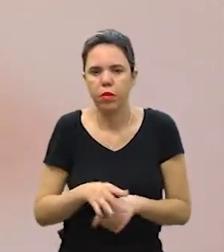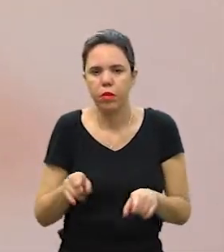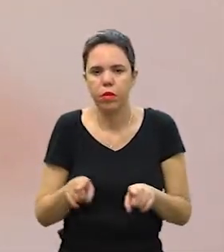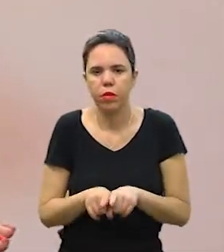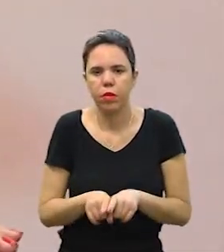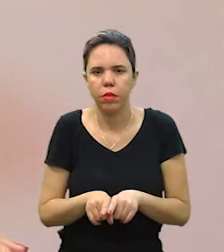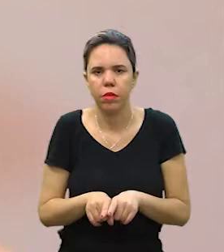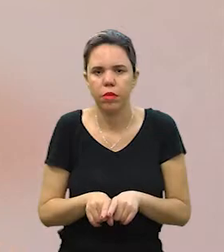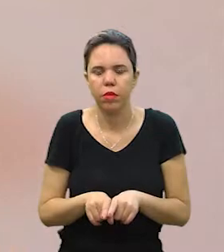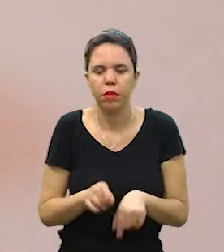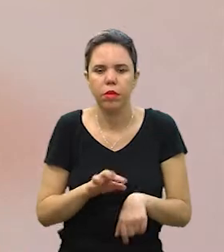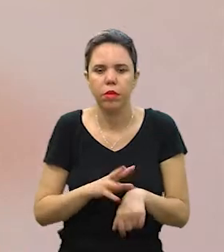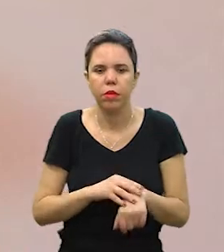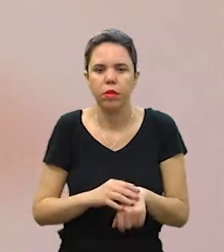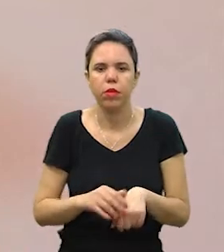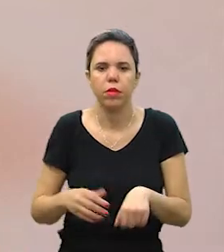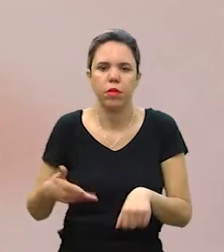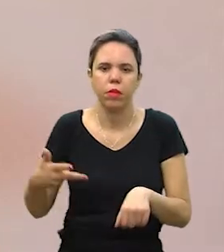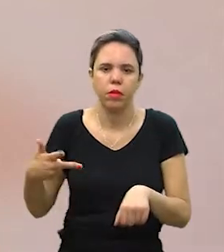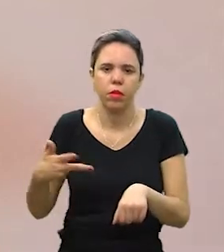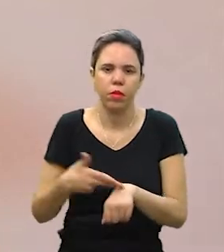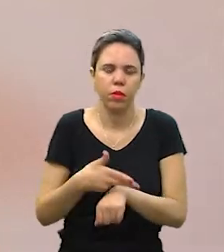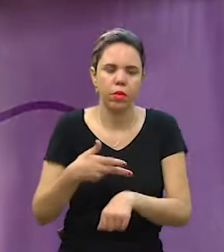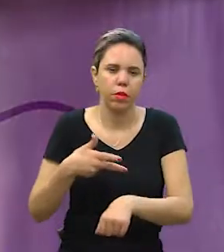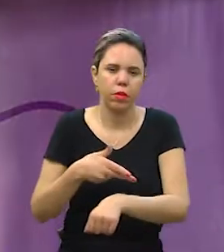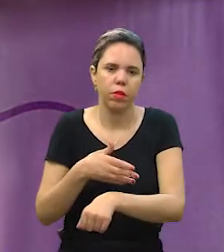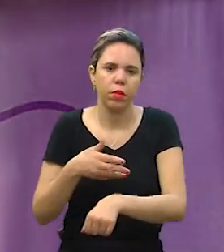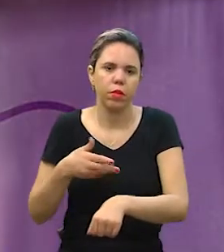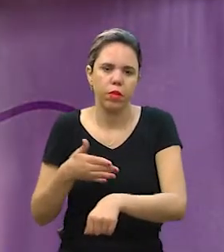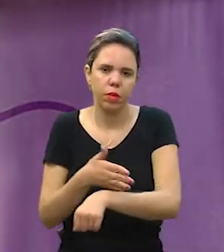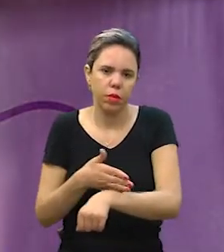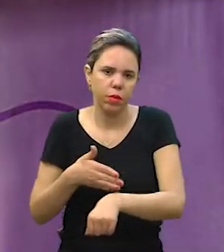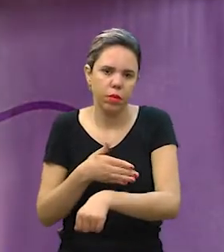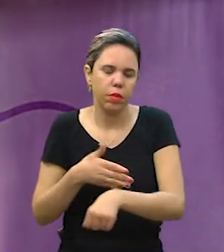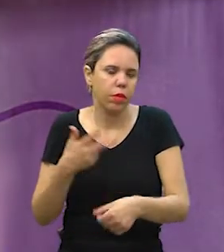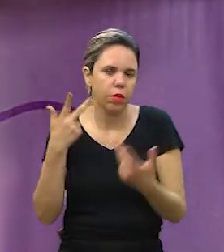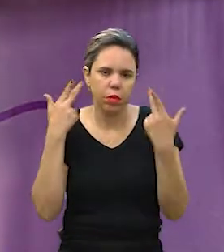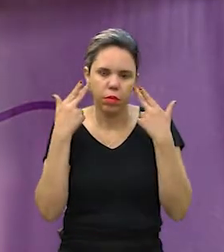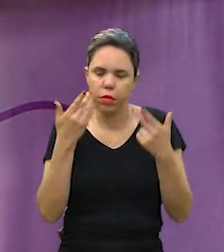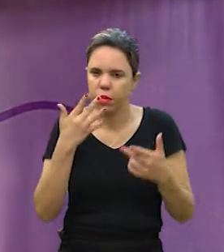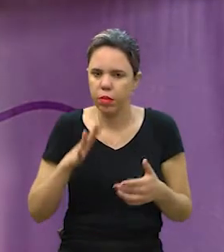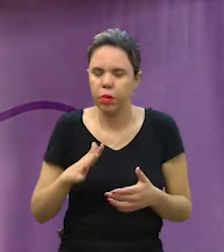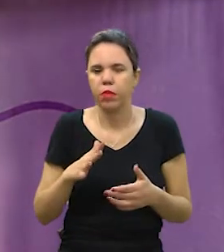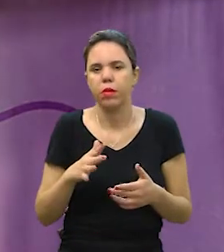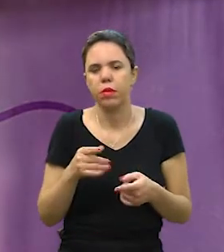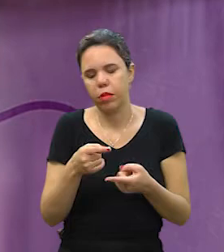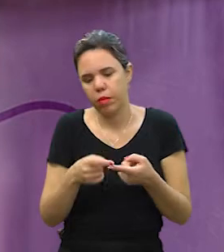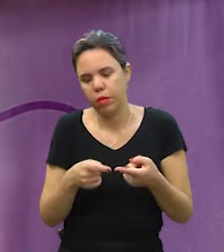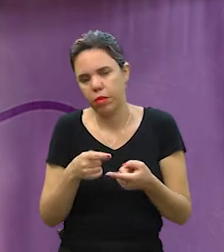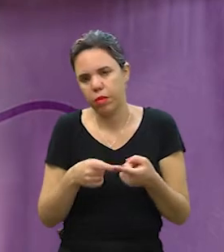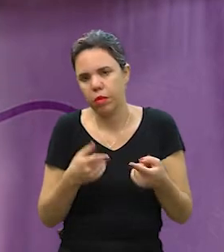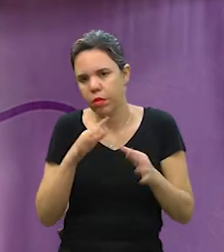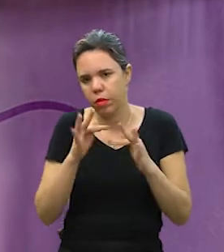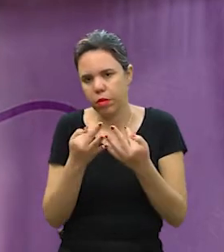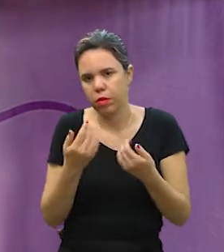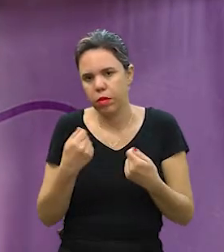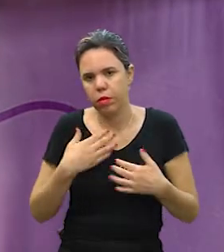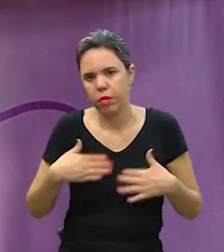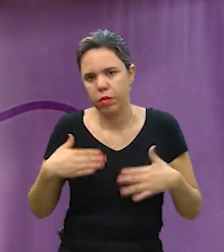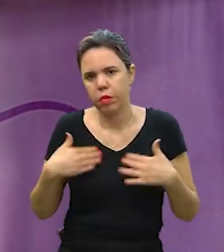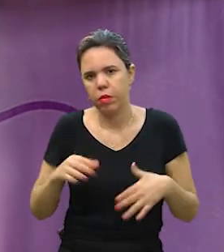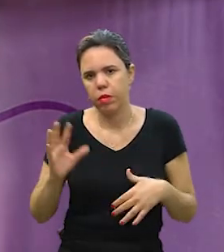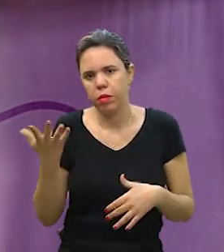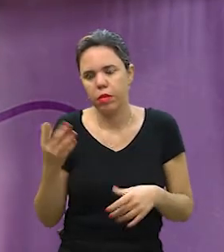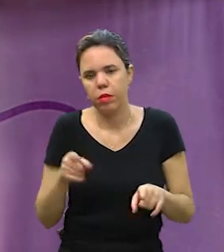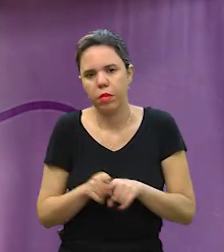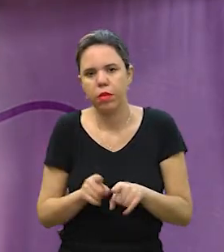elas ralam, se cortam. Isso é normal em criança, os pais precisam manter a calma quando isso